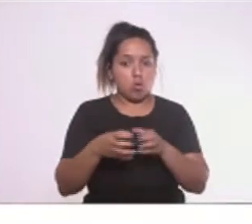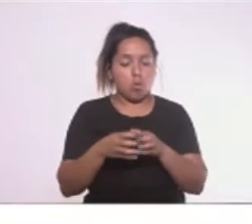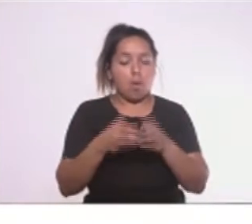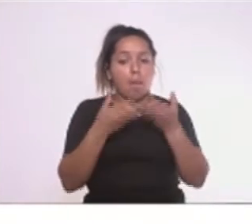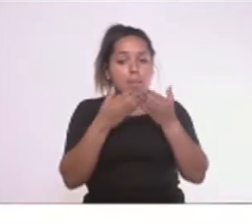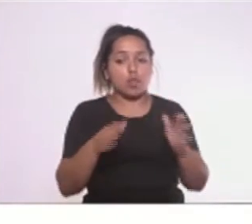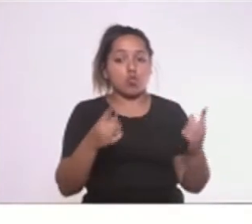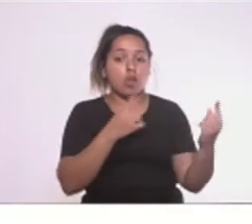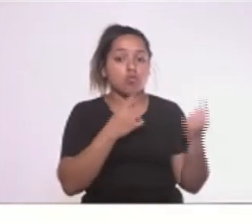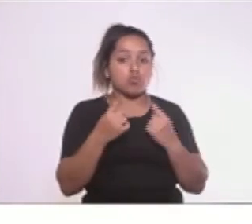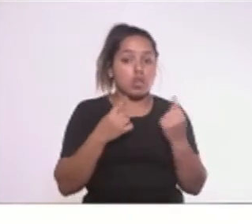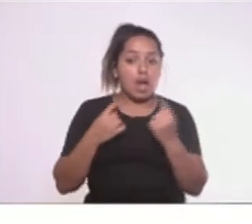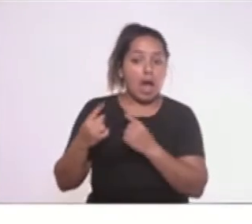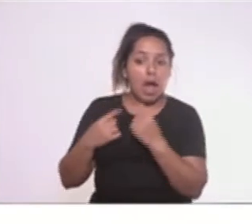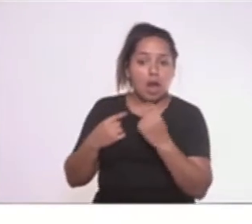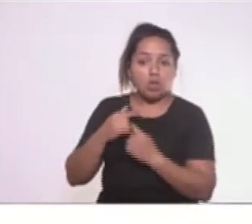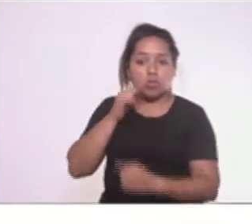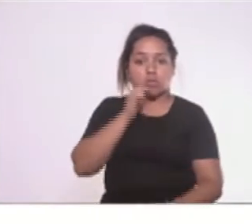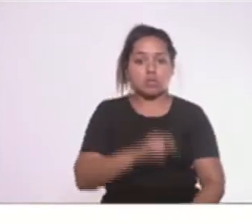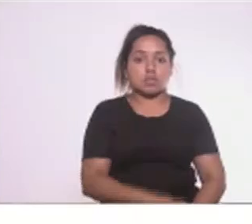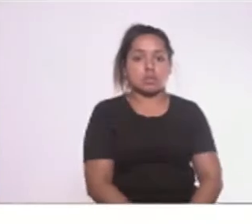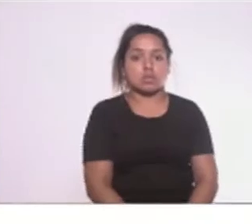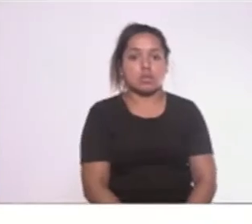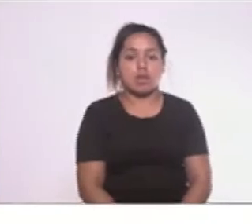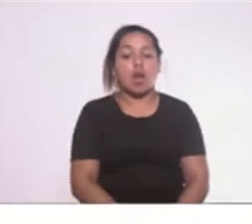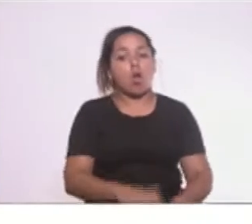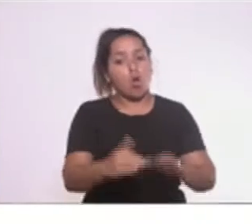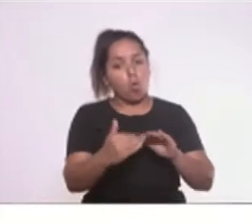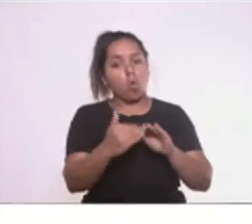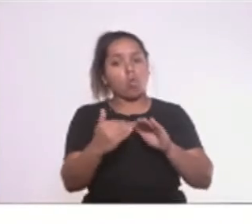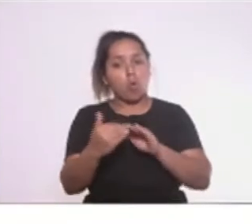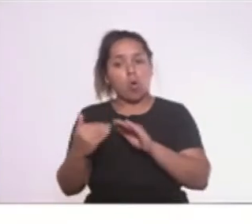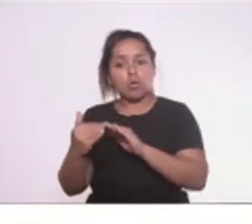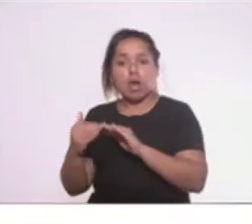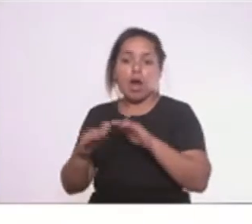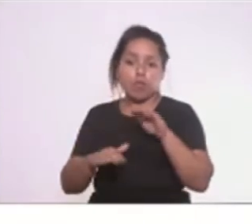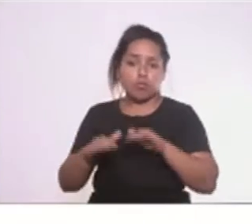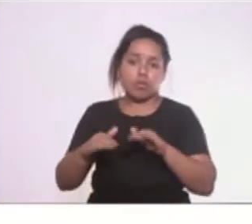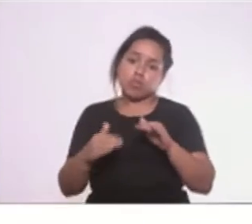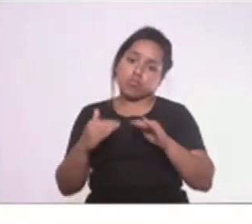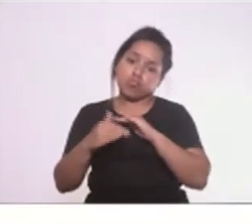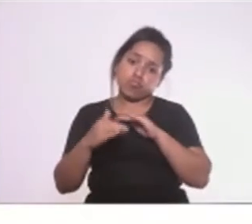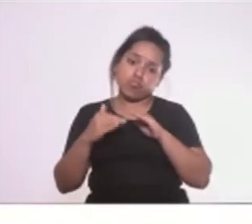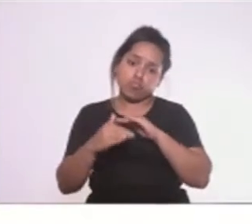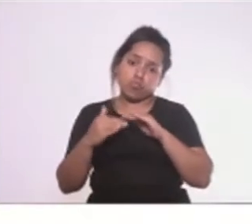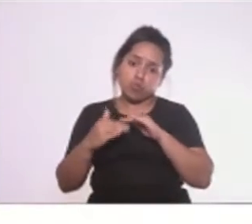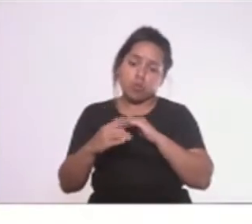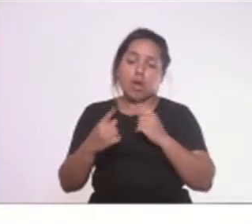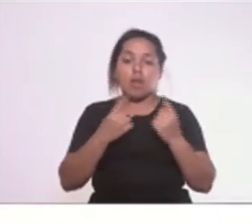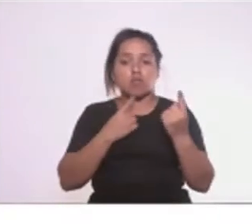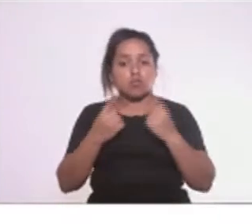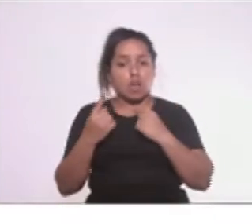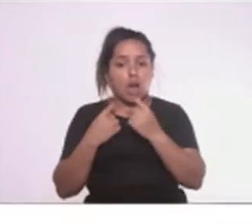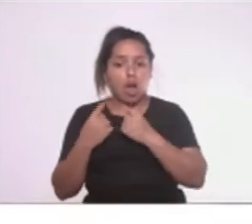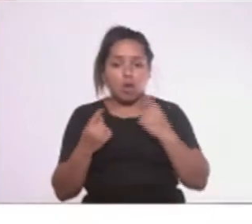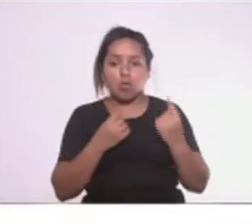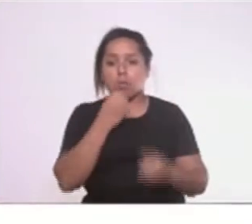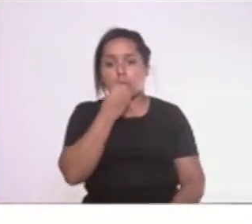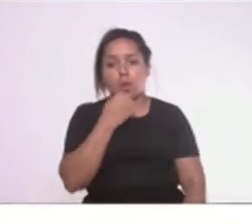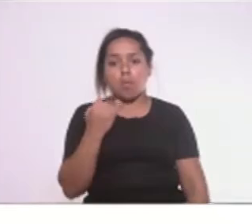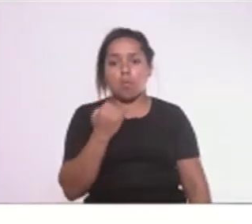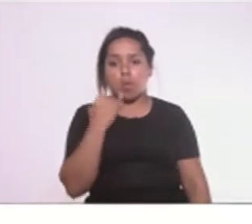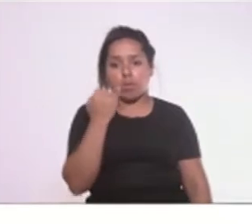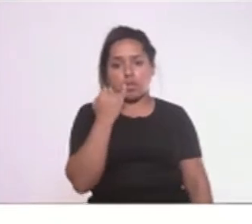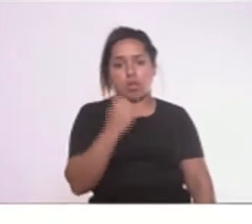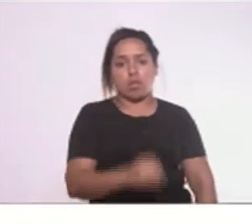diálogo, dialogar não significa concordar necessariamente, mas abrir para o diálogo, e eu acho que o Márcio tem essa postura dialógica, e a sua equipe